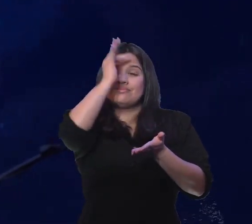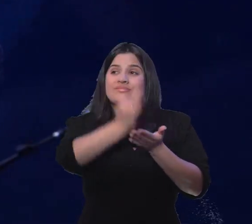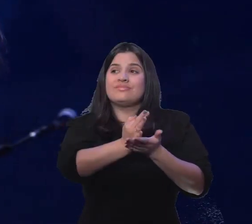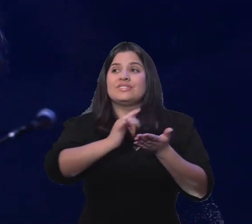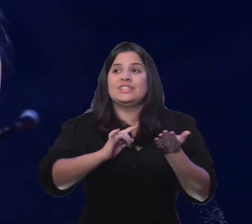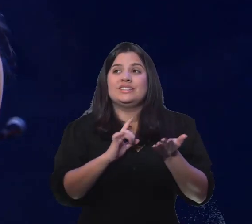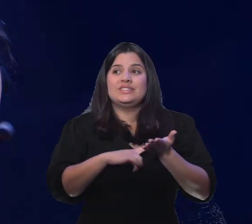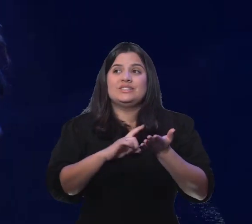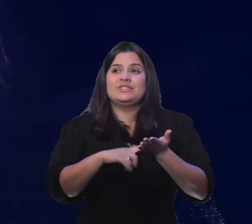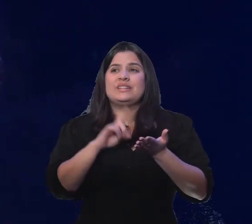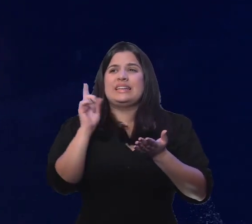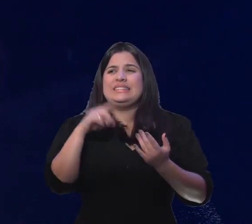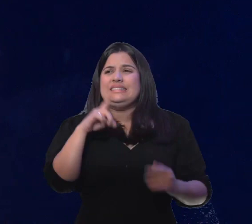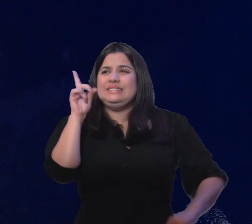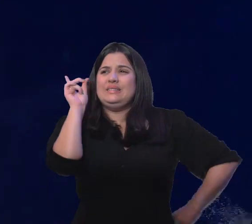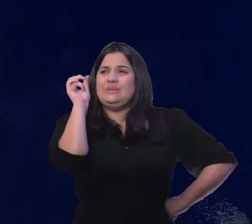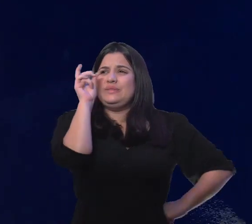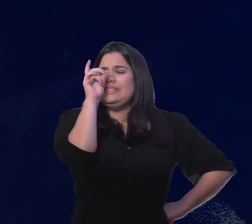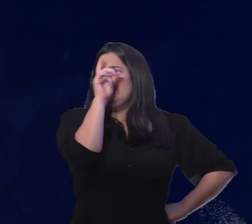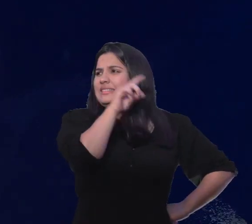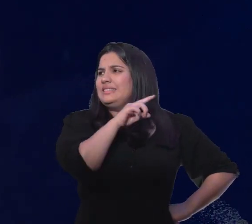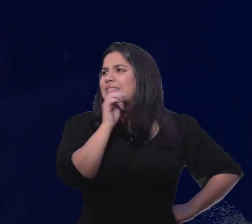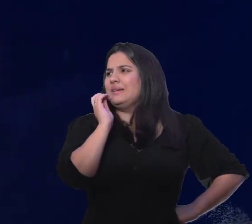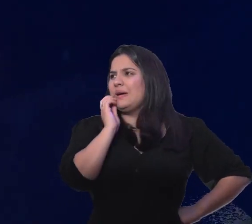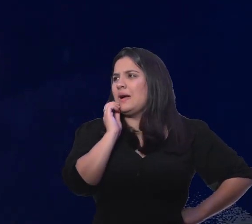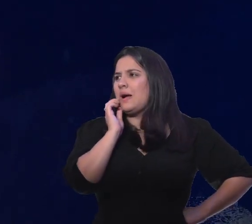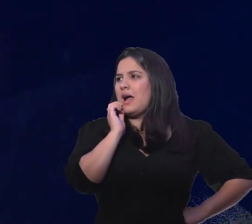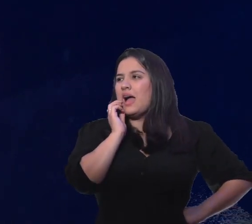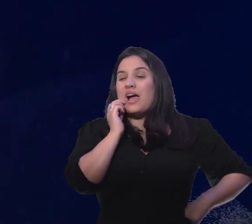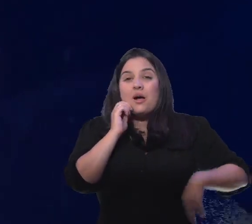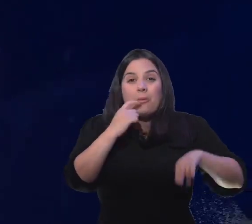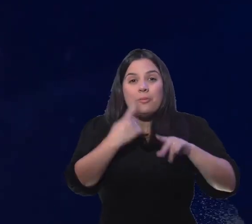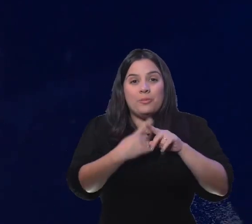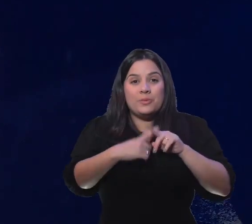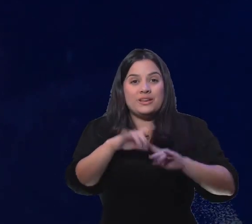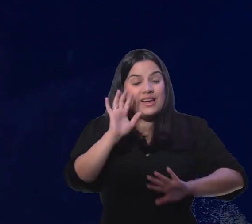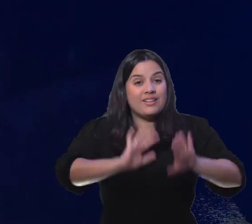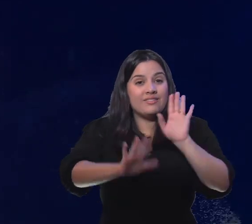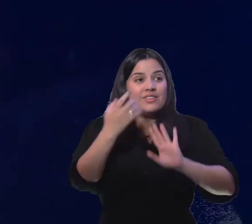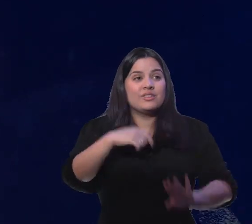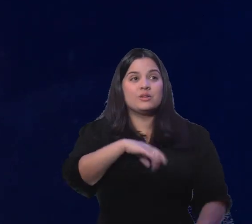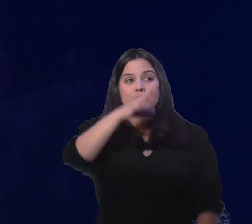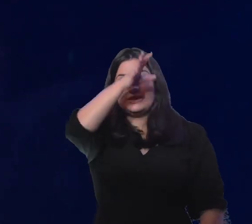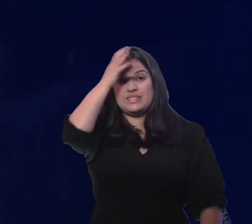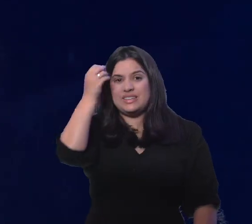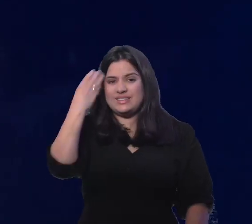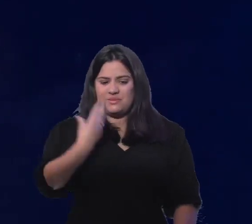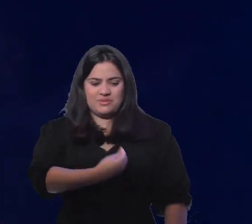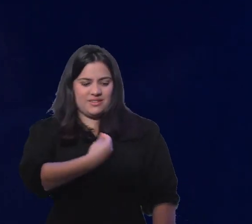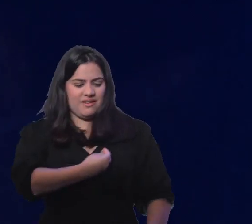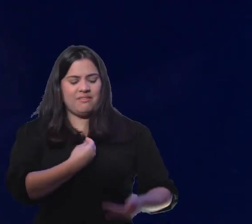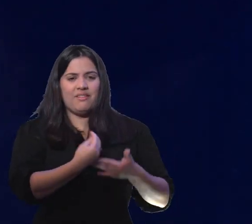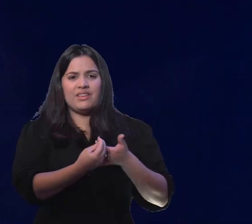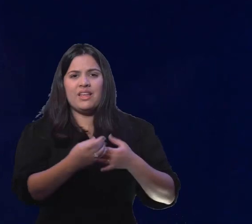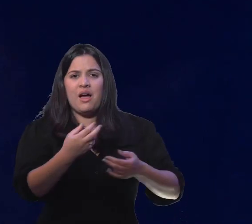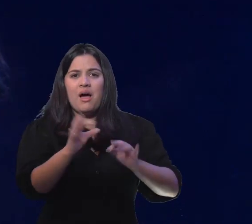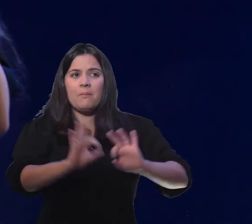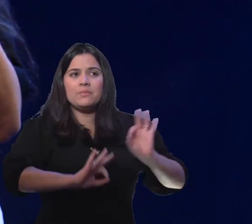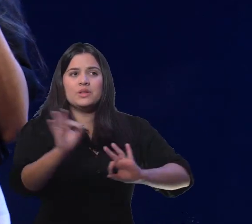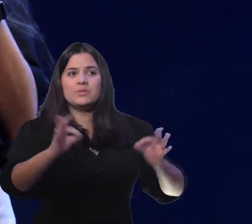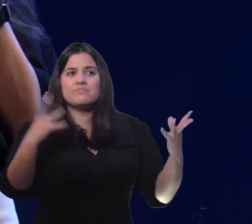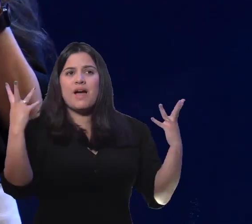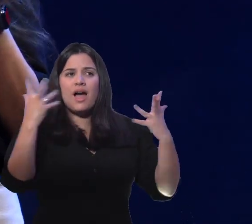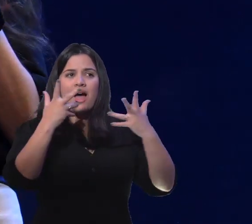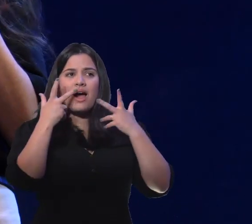uma fortaleza terrível no nosso coração. Porque muitas vezes a gente deixa de viver planos incríveis que o Senhor tem para